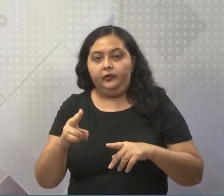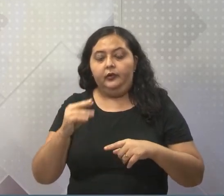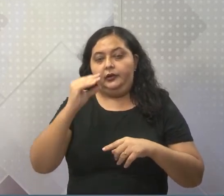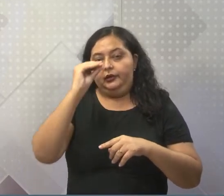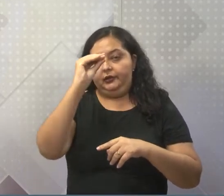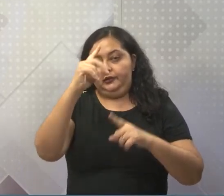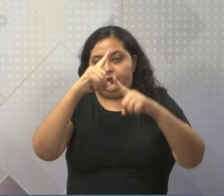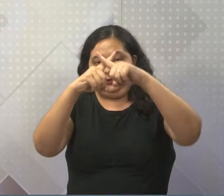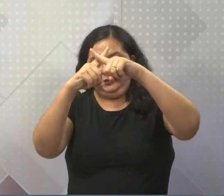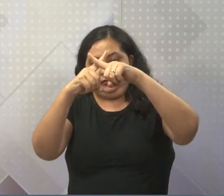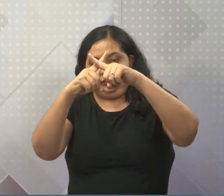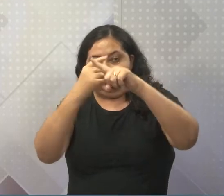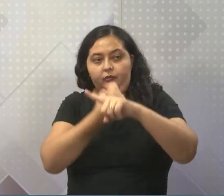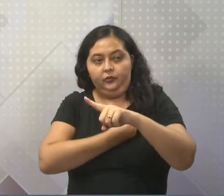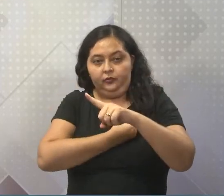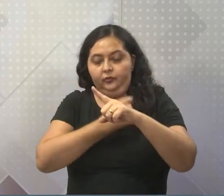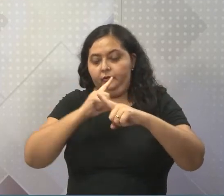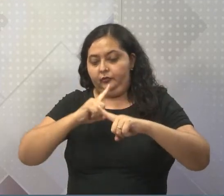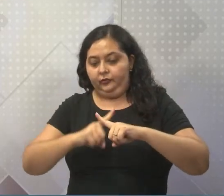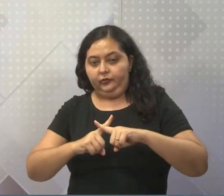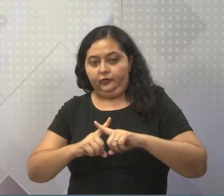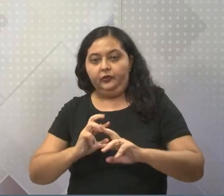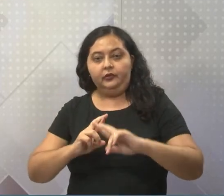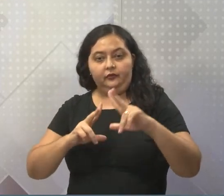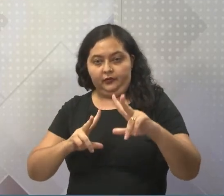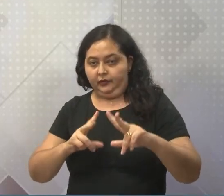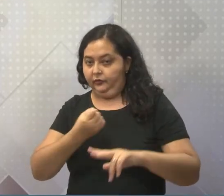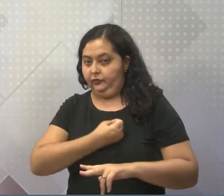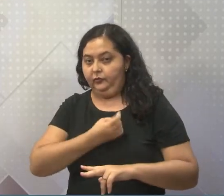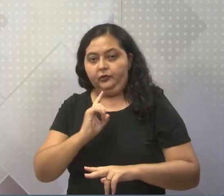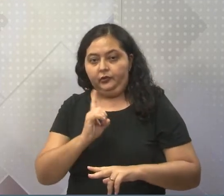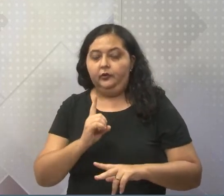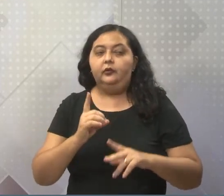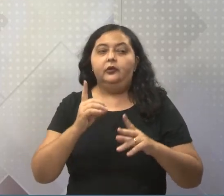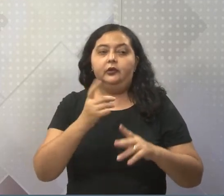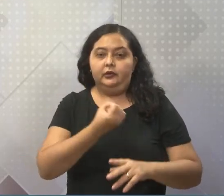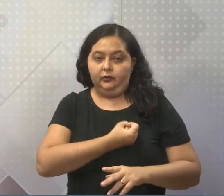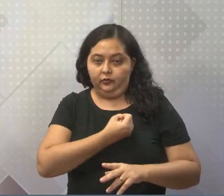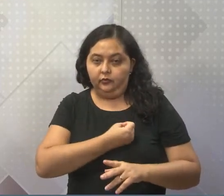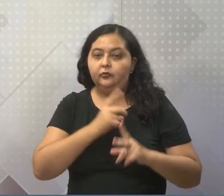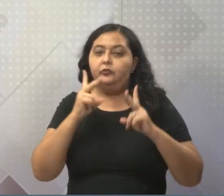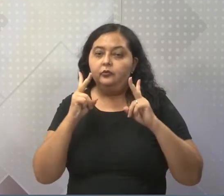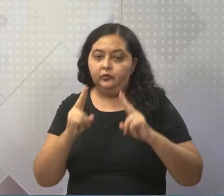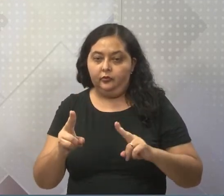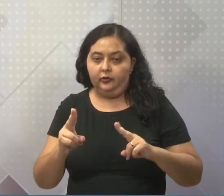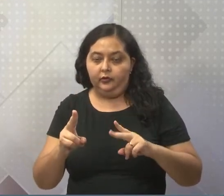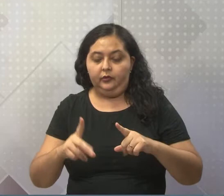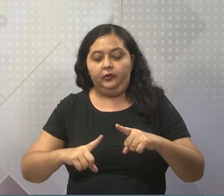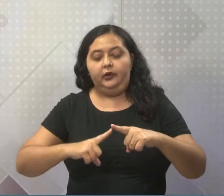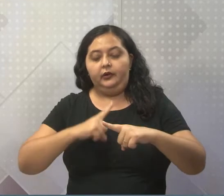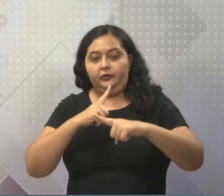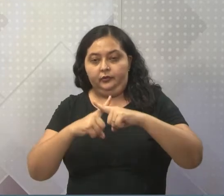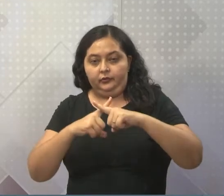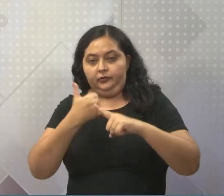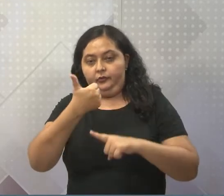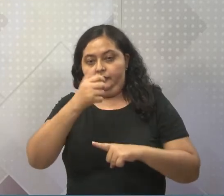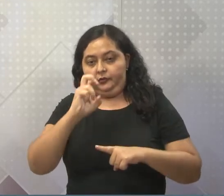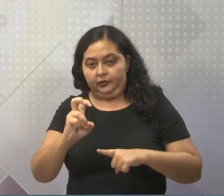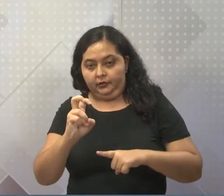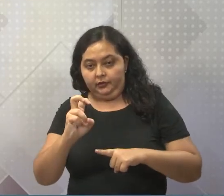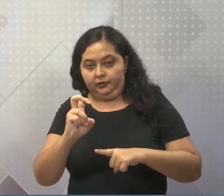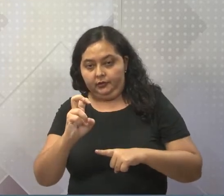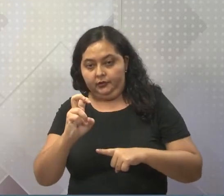e embaixo por outro. Não, tem que ser sempre o mesmo número. Então, se eu chego aqui e multiplico por 15 em